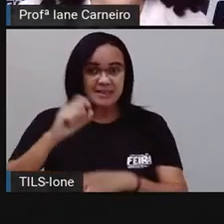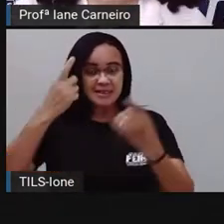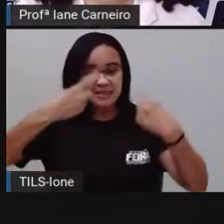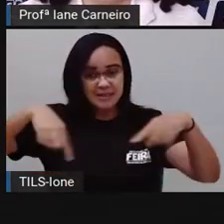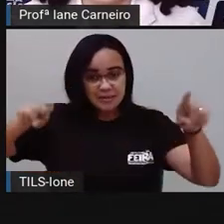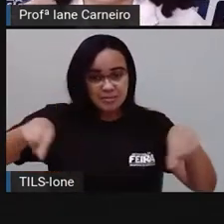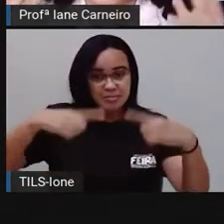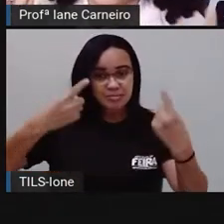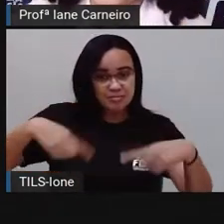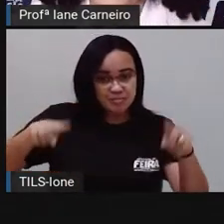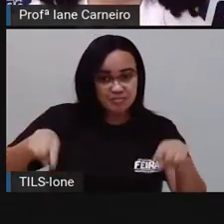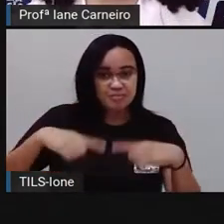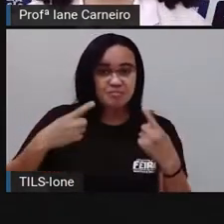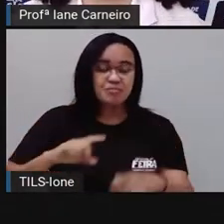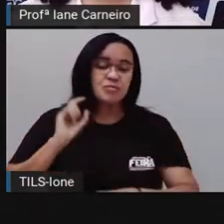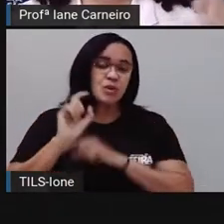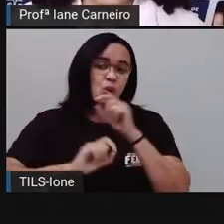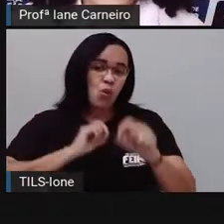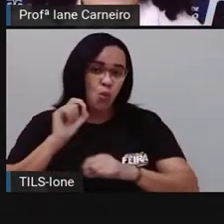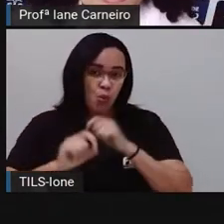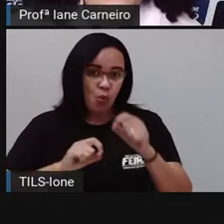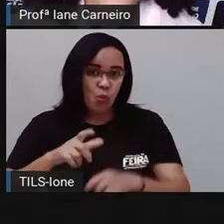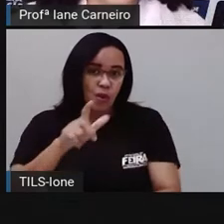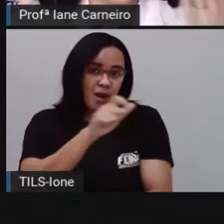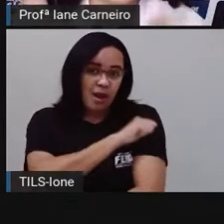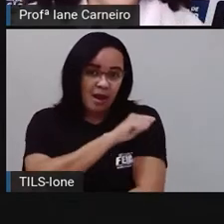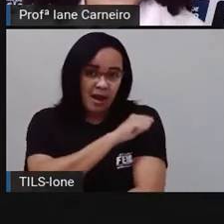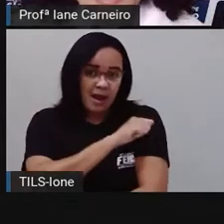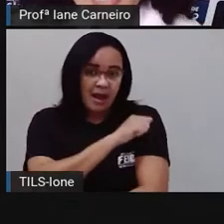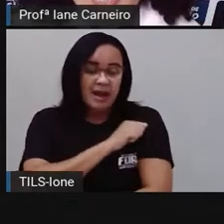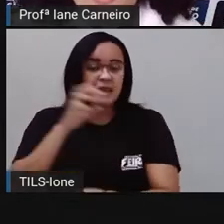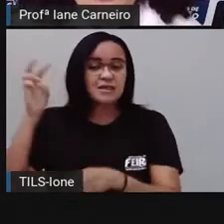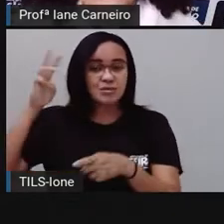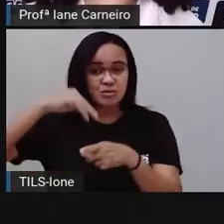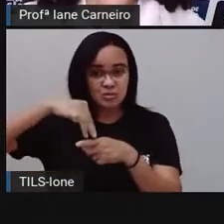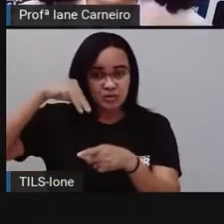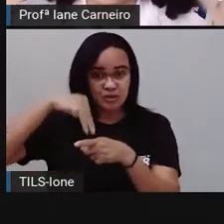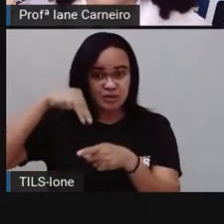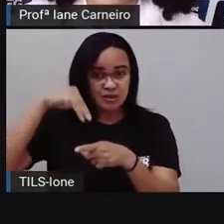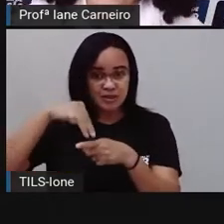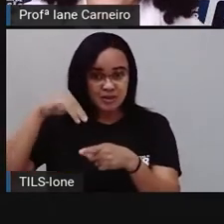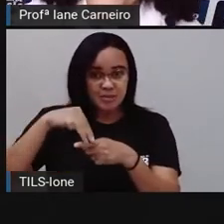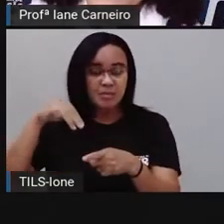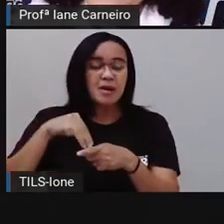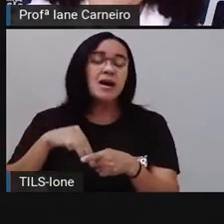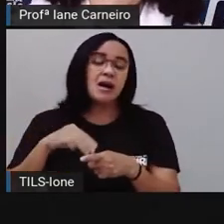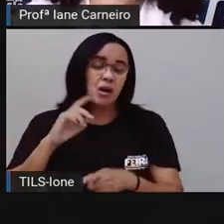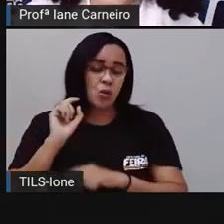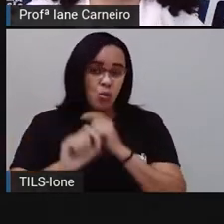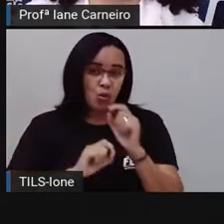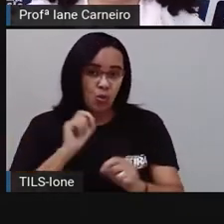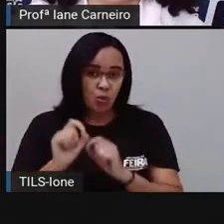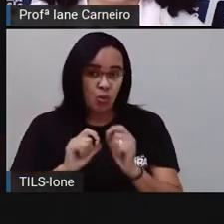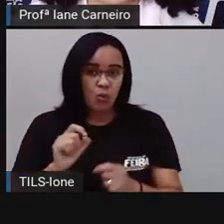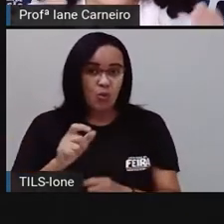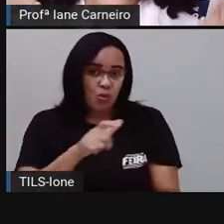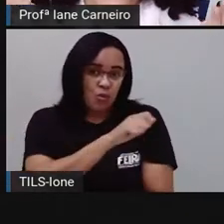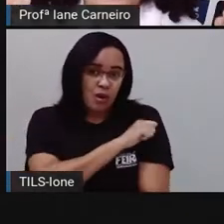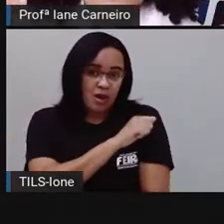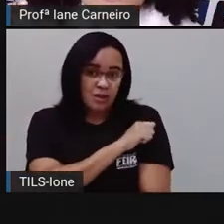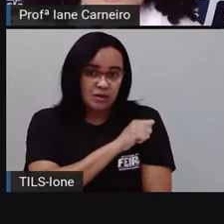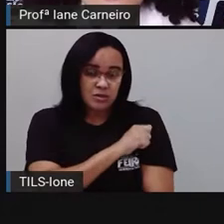hino foi executado pela estudante aqui do nosso município, né, da Rede Municipal de Feira de Santana, a